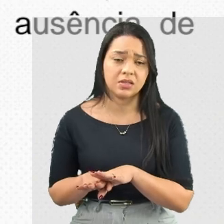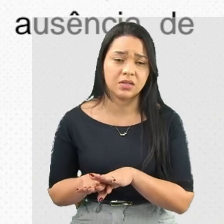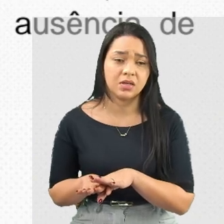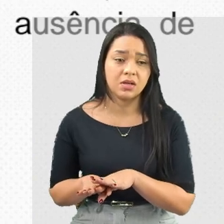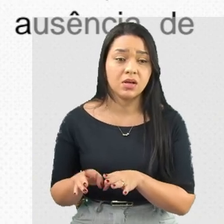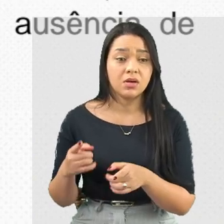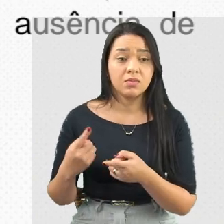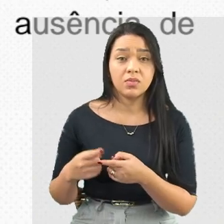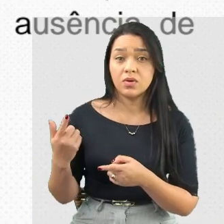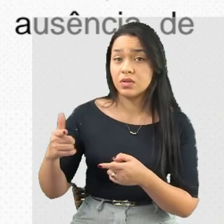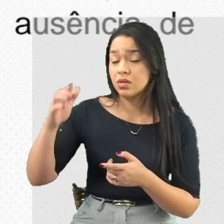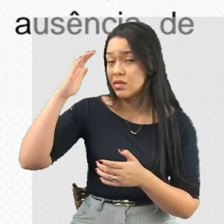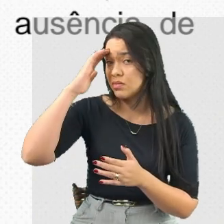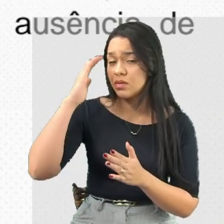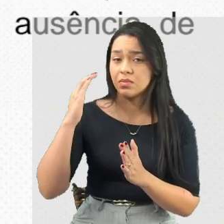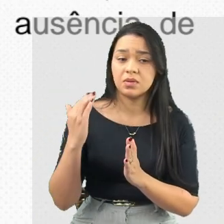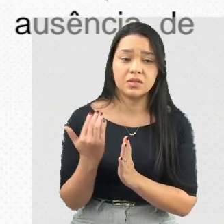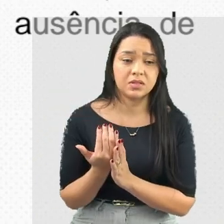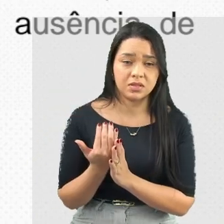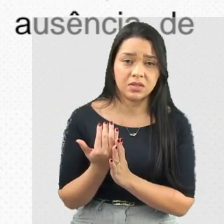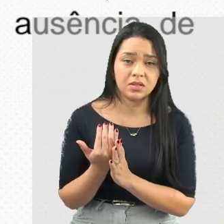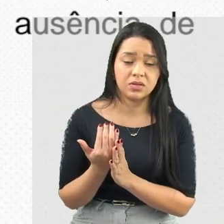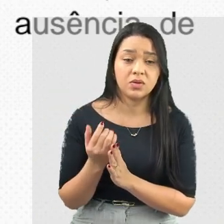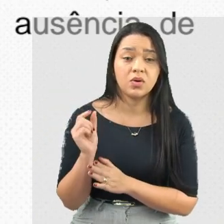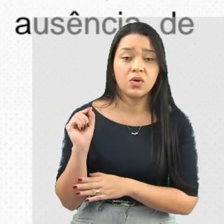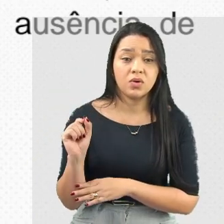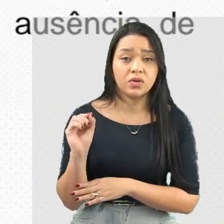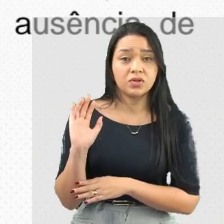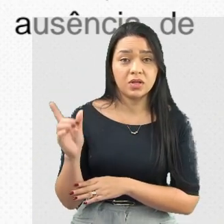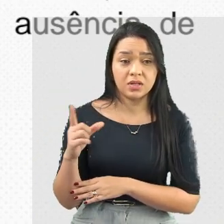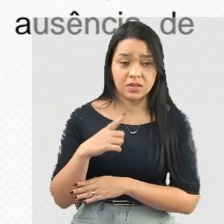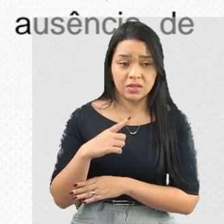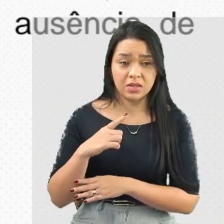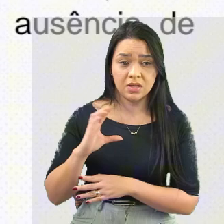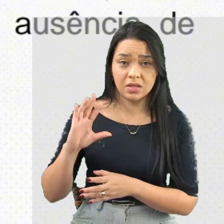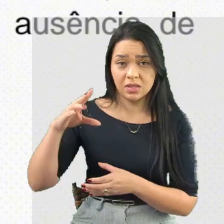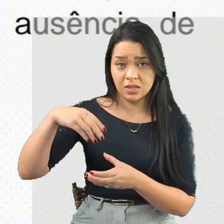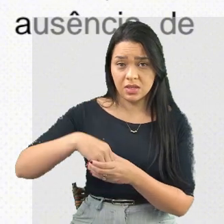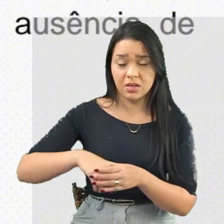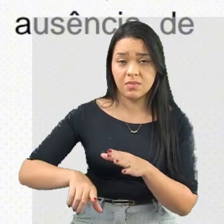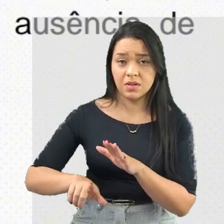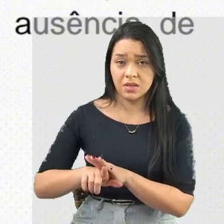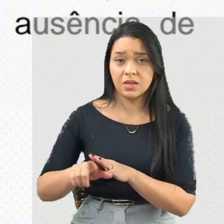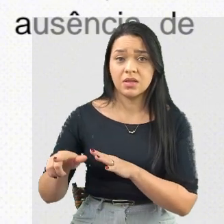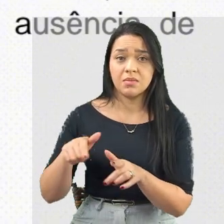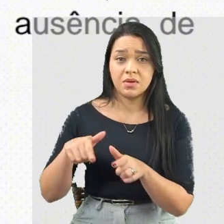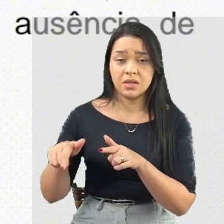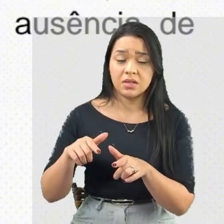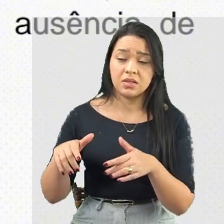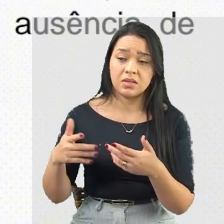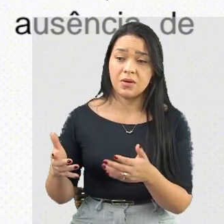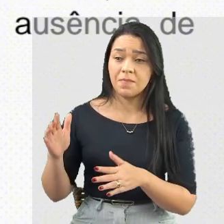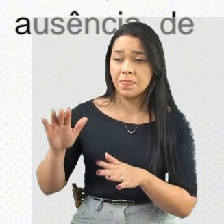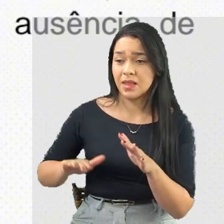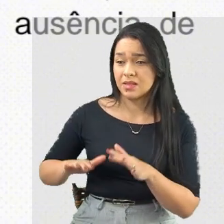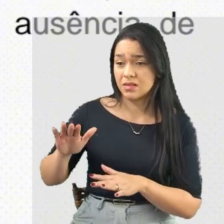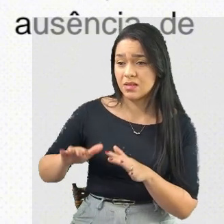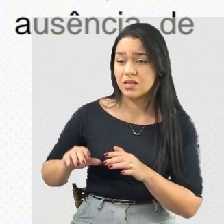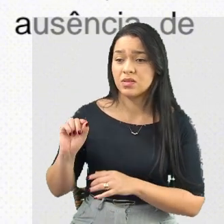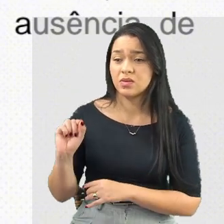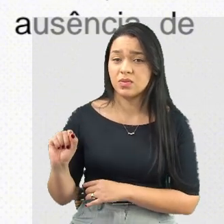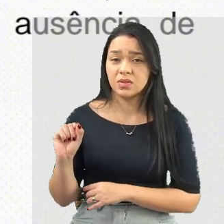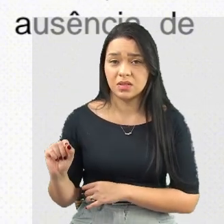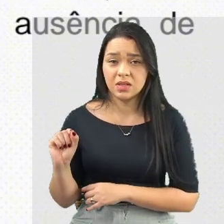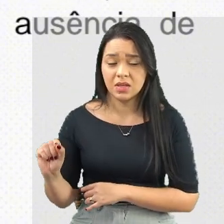por não estar cumprindo minimamente o que está previsto dentro de uma legislação trabalhista. Então, às vezes, em muitos